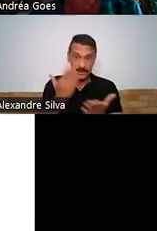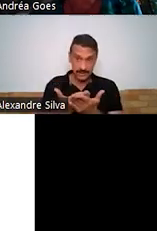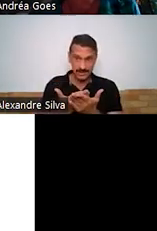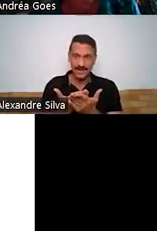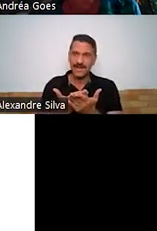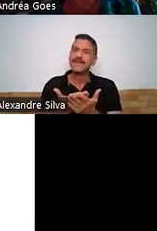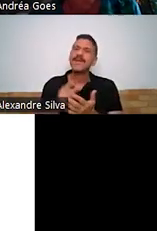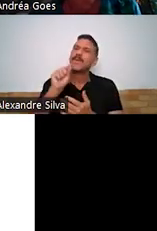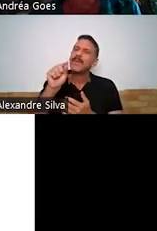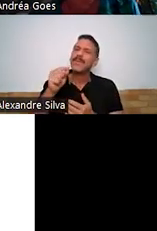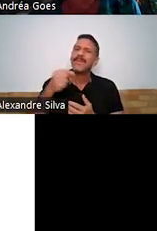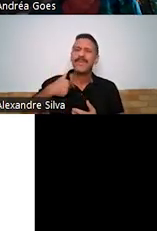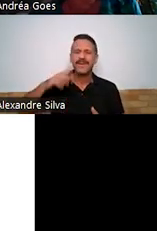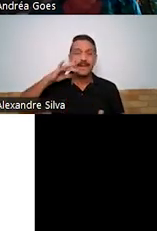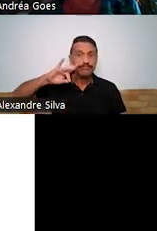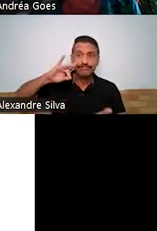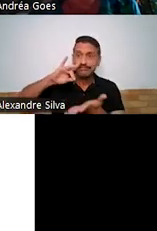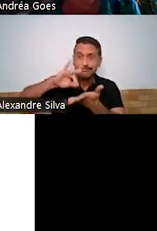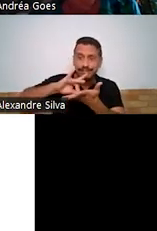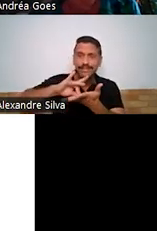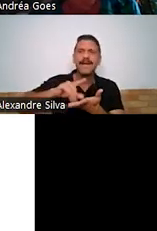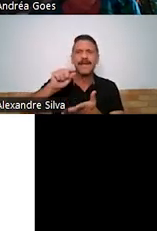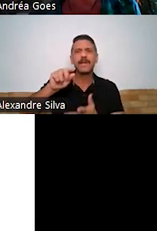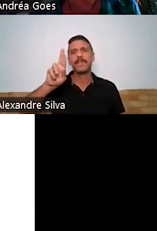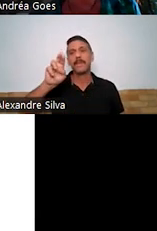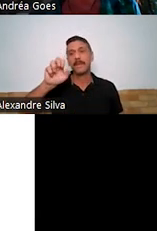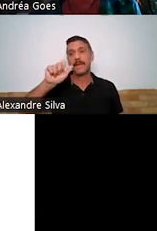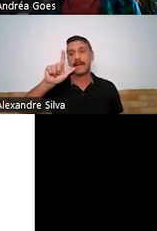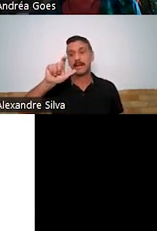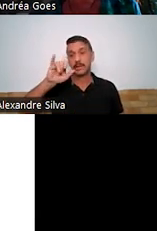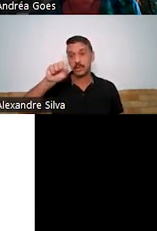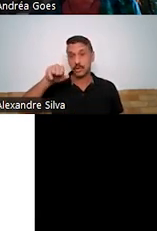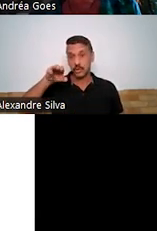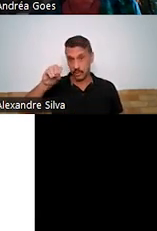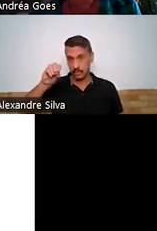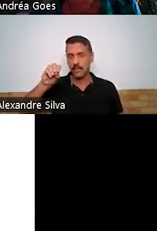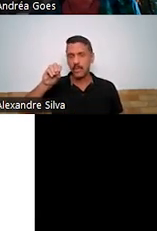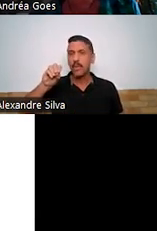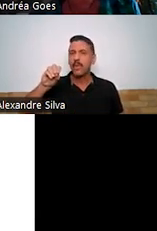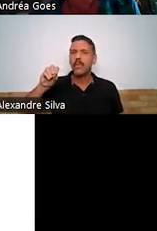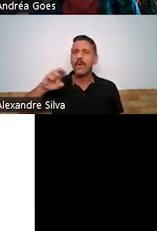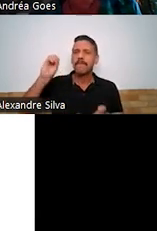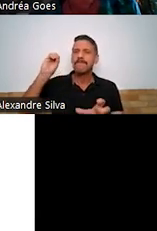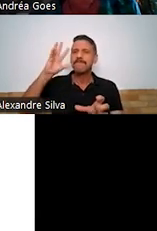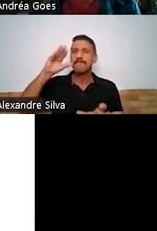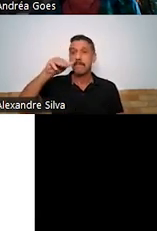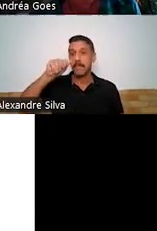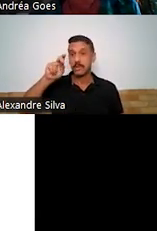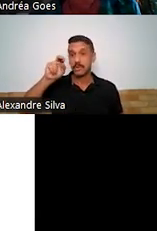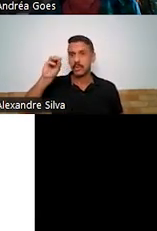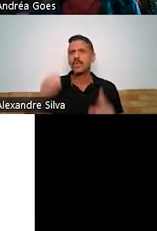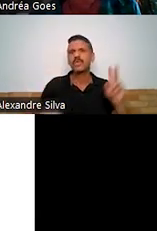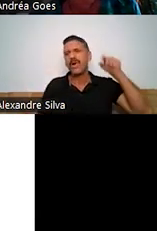a genialidade do realismo. Aliás, ele é um precursor do realismo mágico. A gente só tem coisa parecida lá do outro lado,